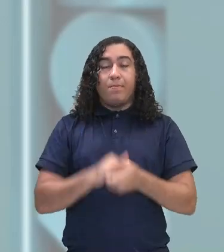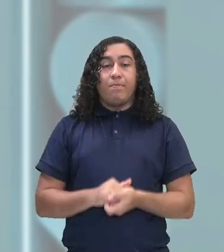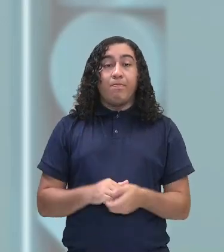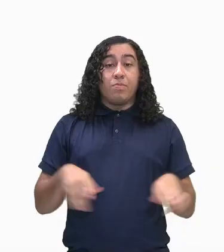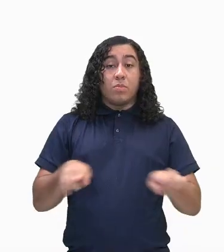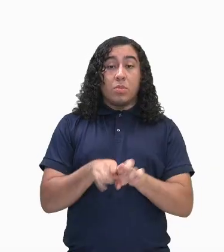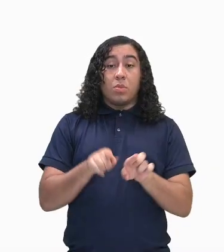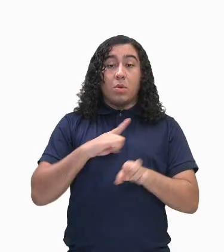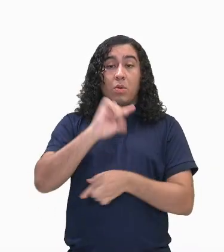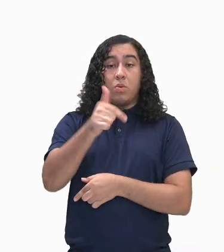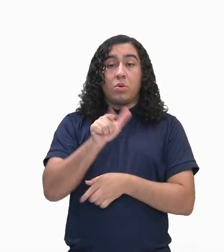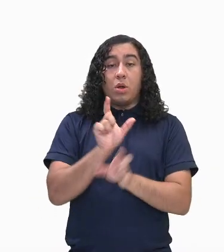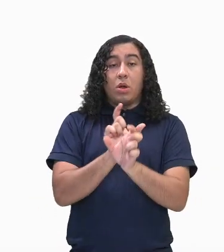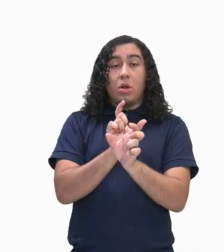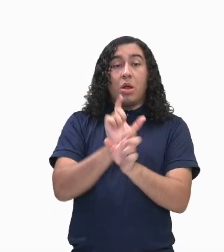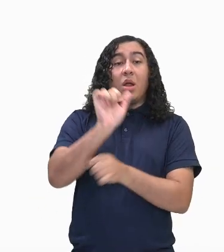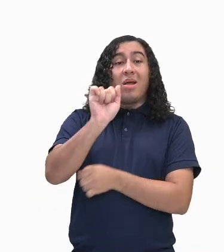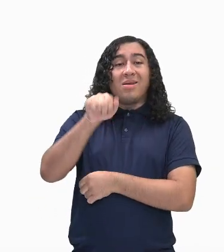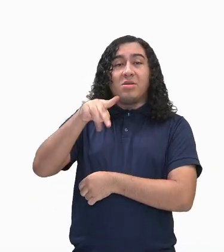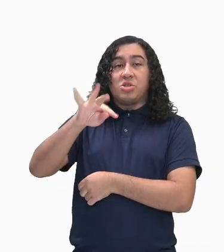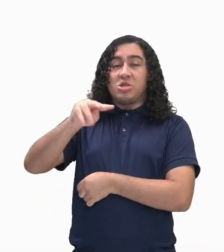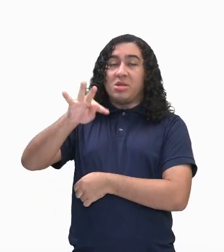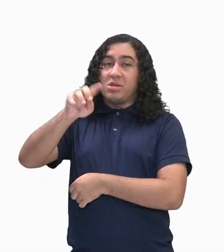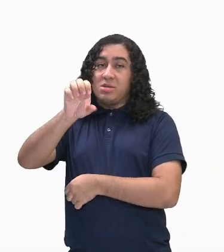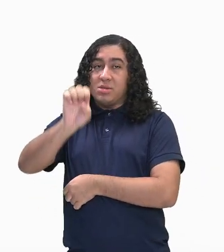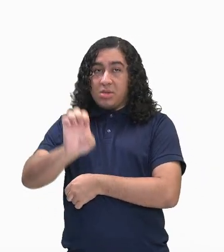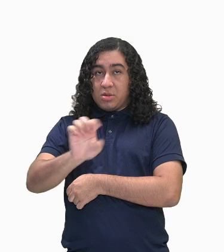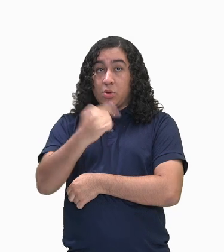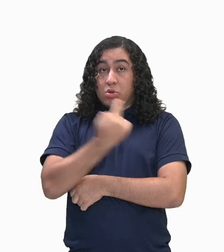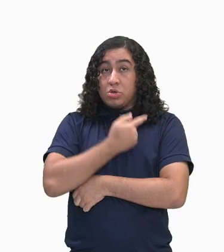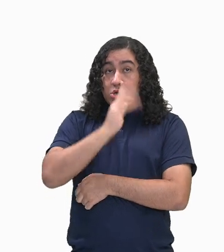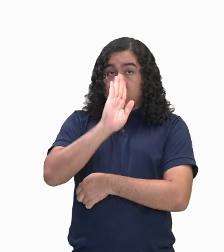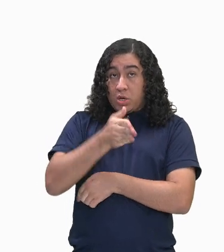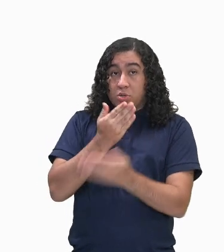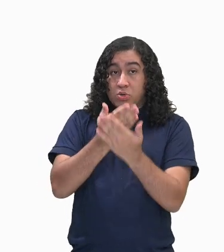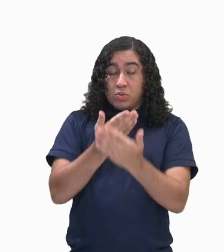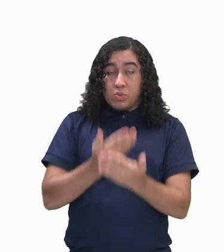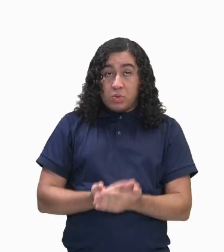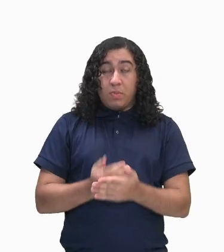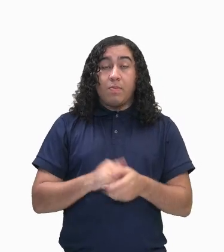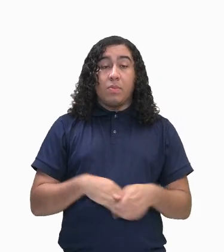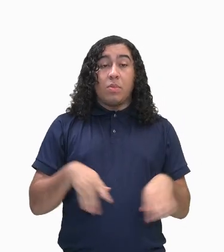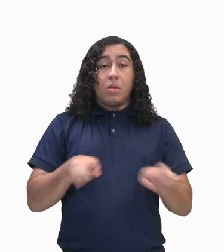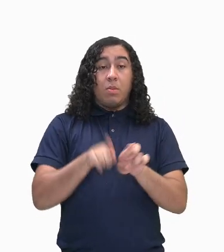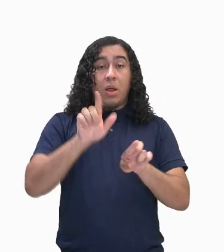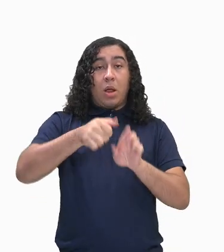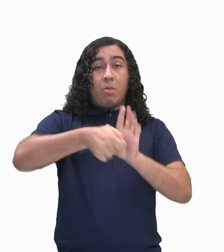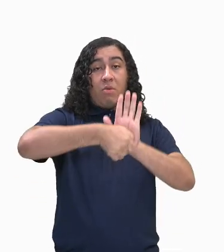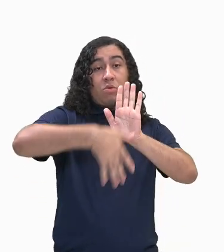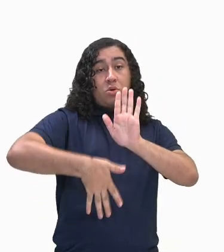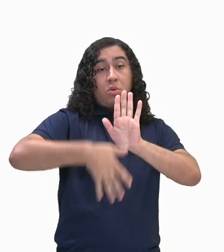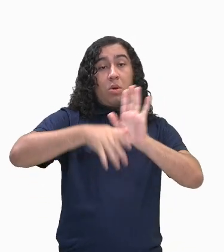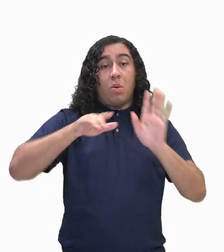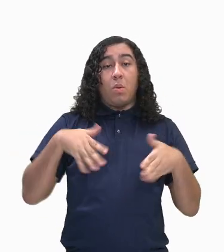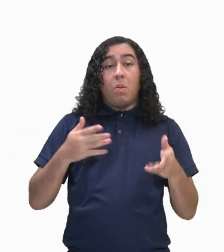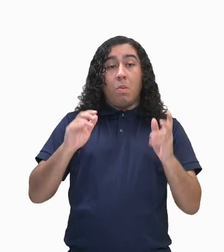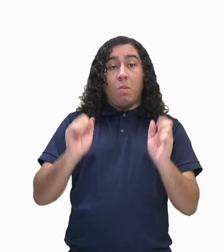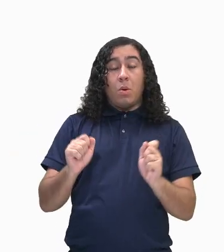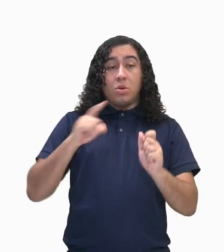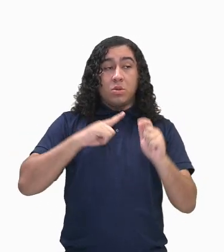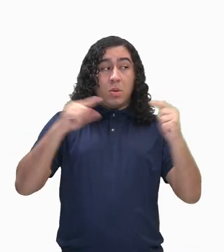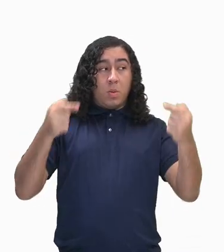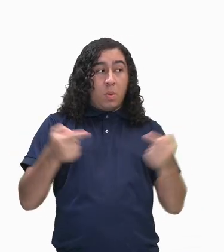a antítese. Nós já estudamos a antítese e ela é a figura de linguagem que pode estabelecer